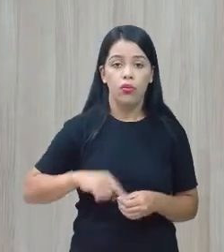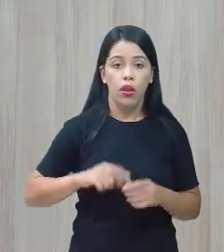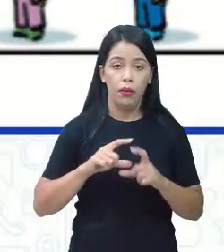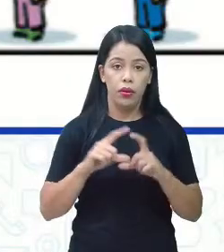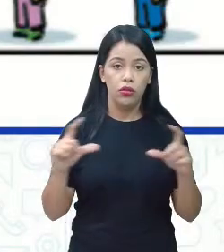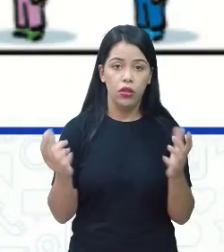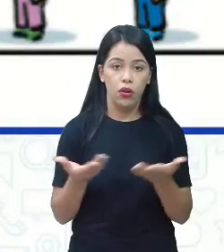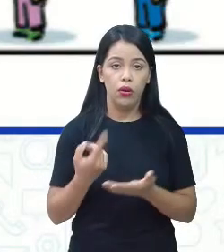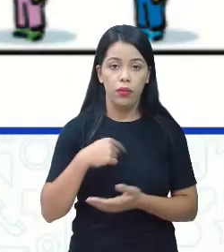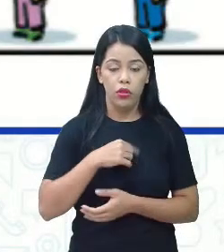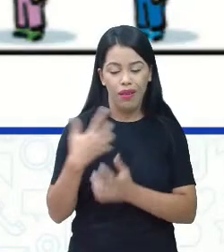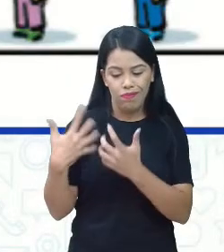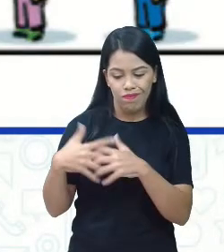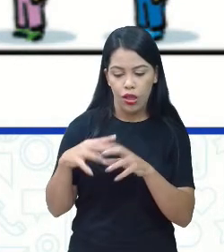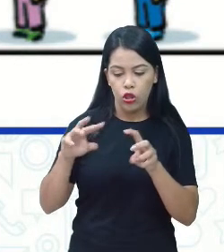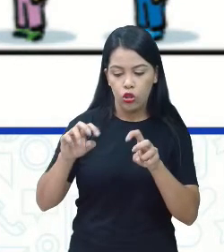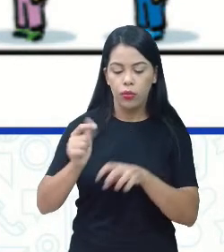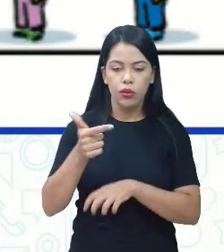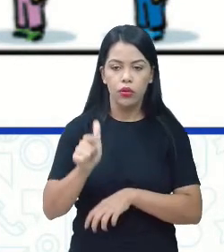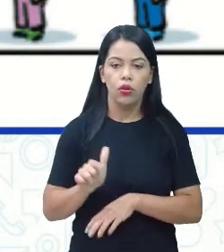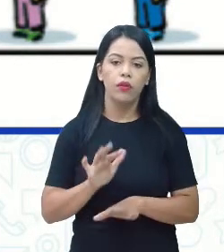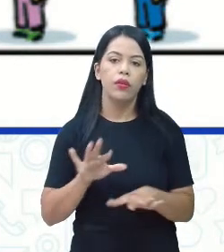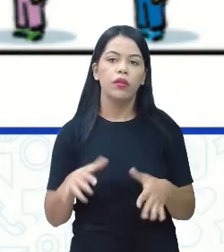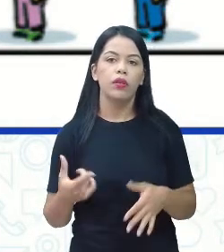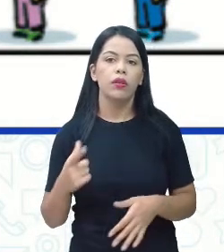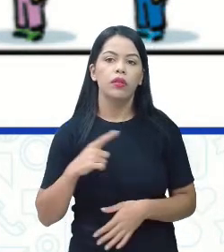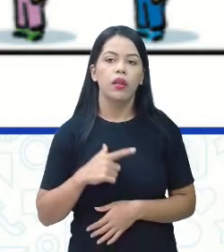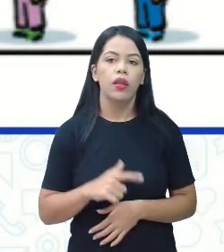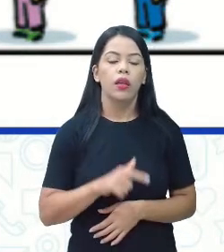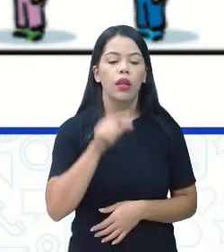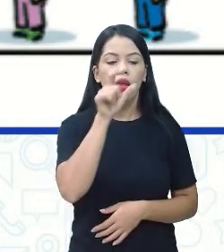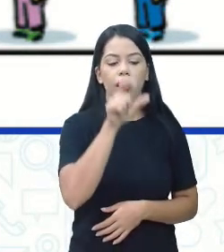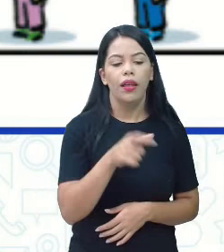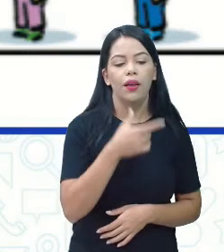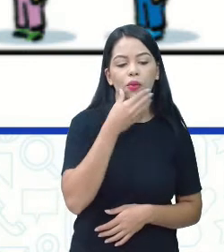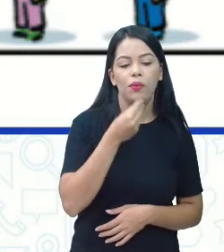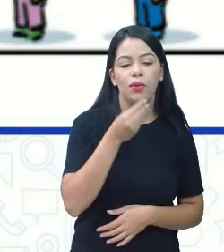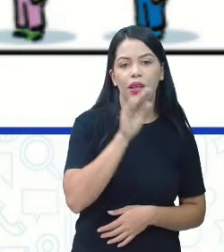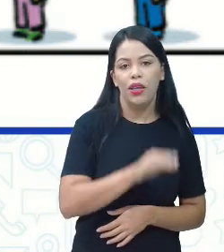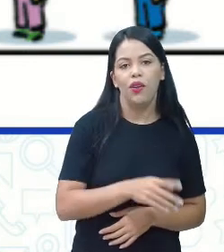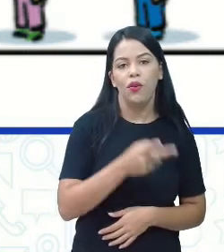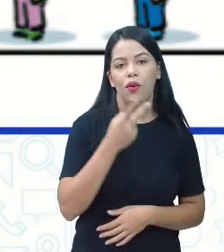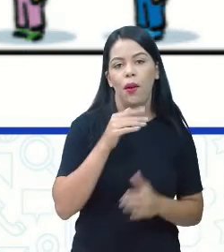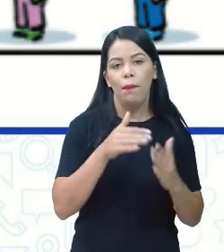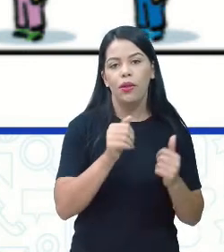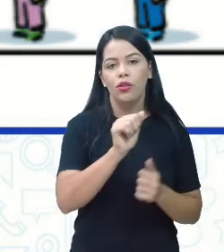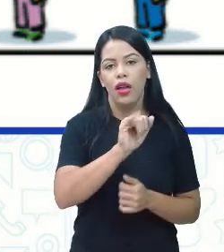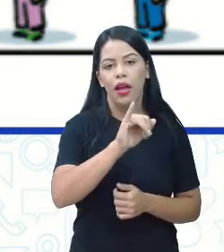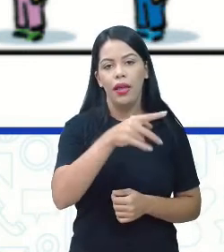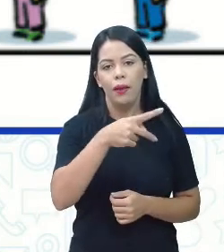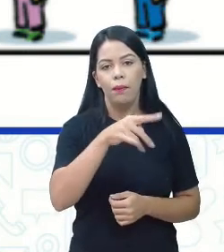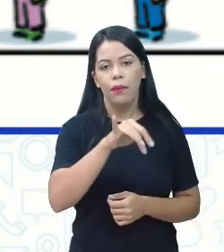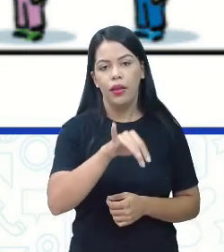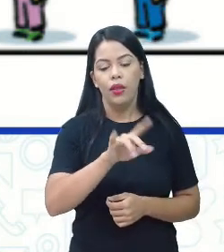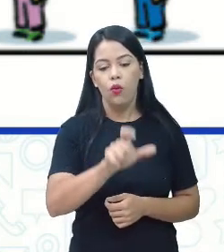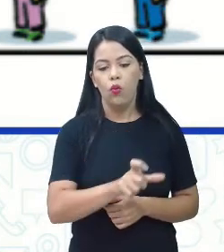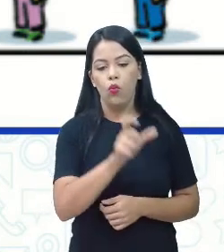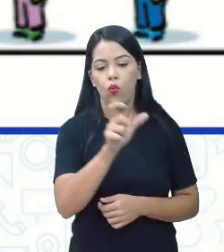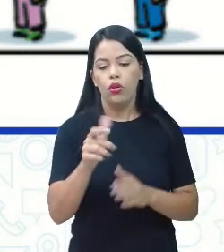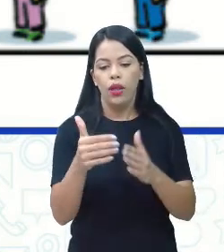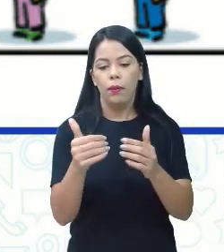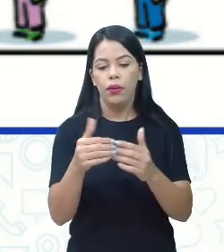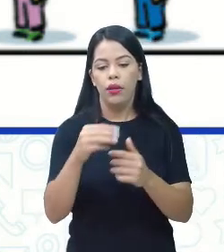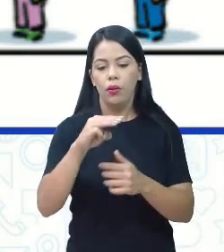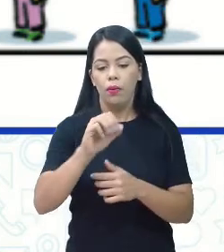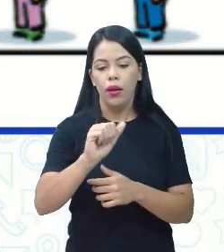novo. A gente tem Armandinho pedindo um aipim, um amiguinho pedindo macaxeira e um amiguinho dele pedindo